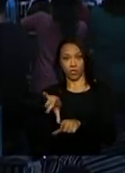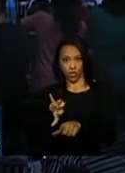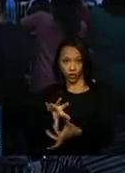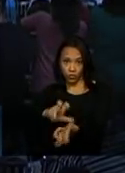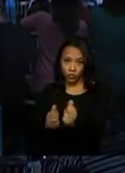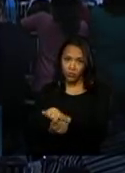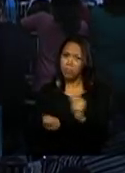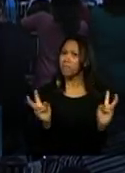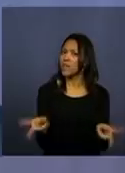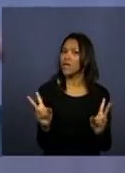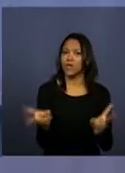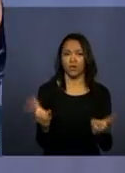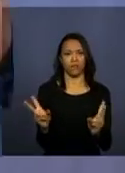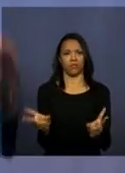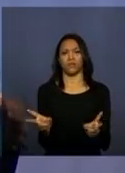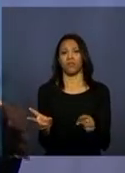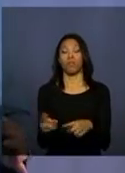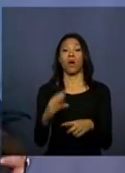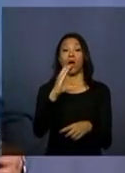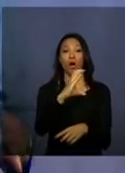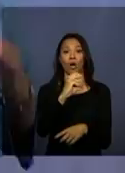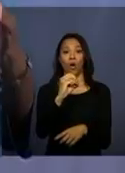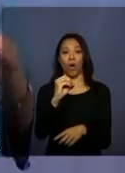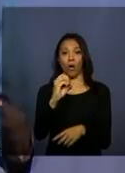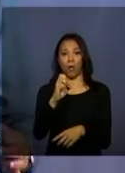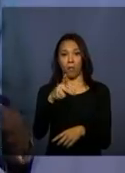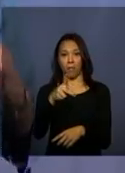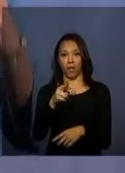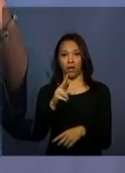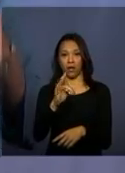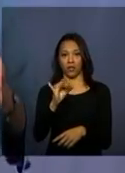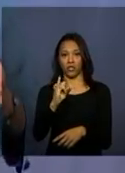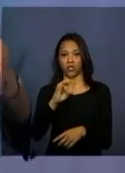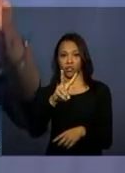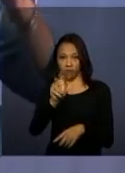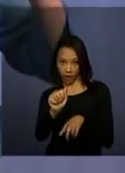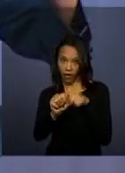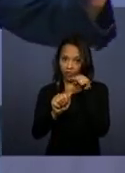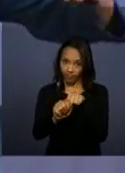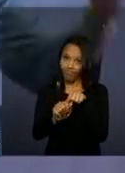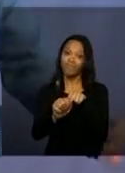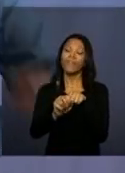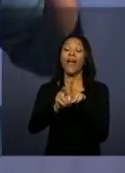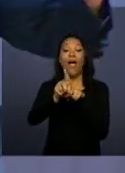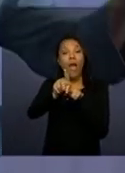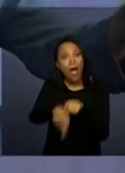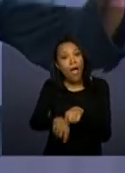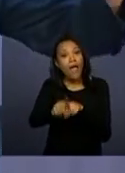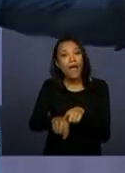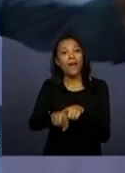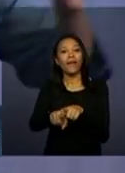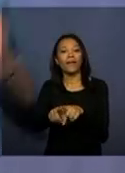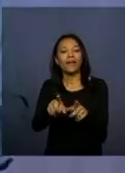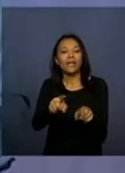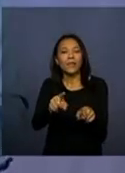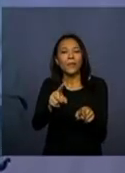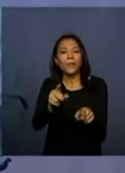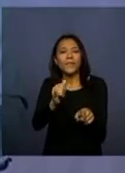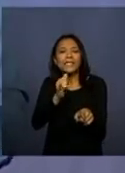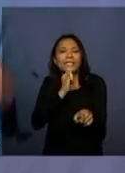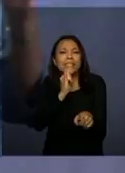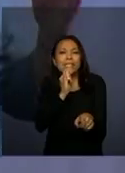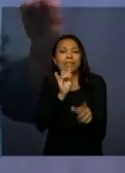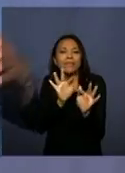importância econômica. Uma cooperativa será uma variante de uma empresa, de uma pequena